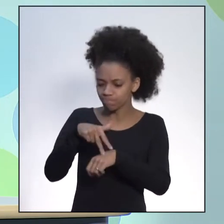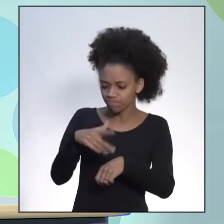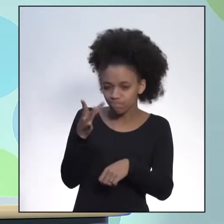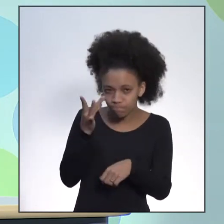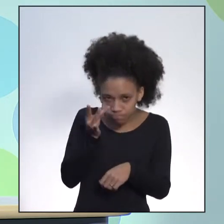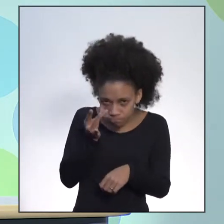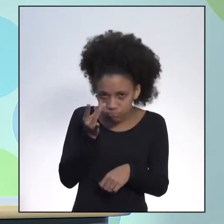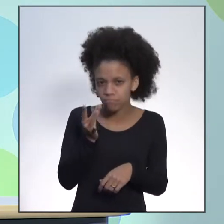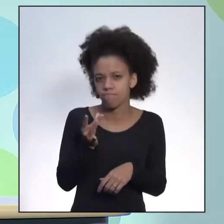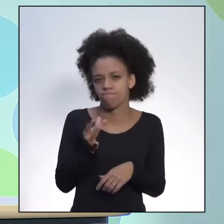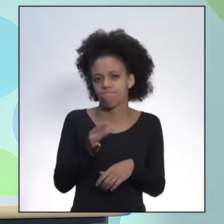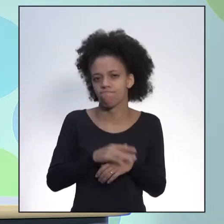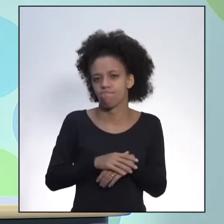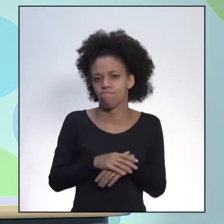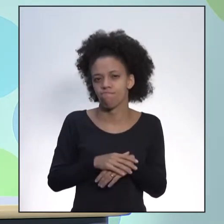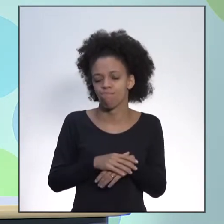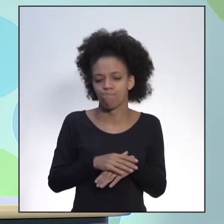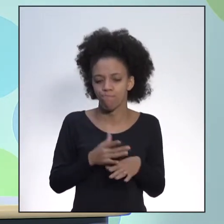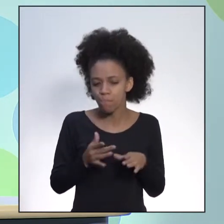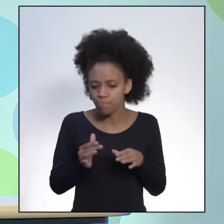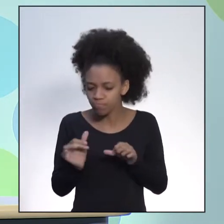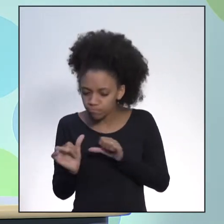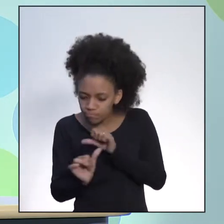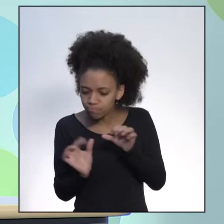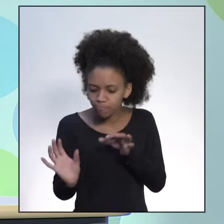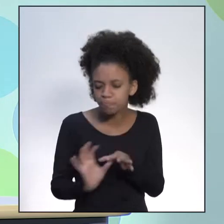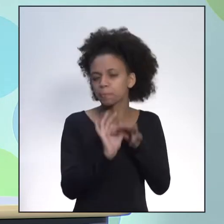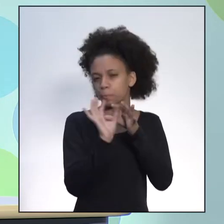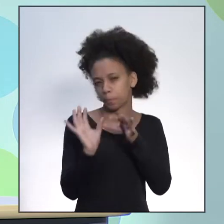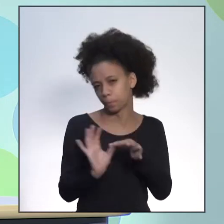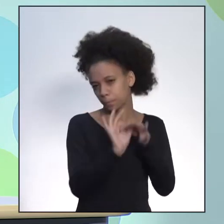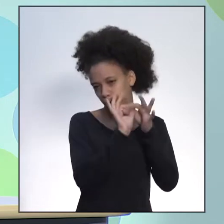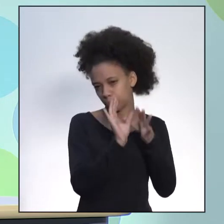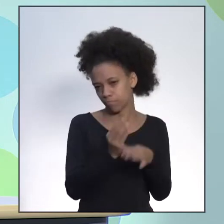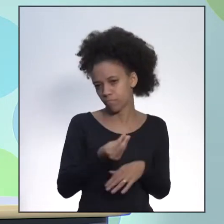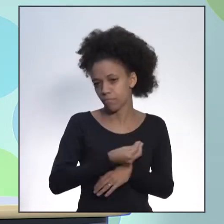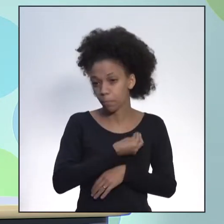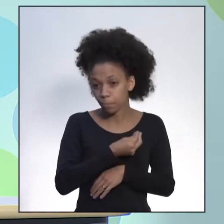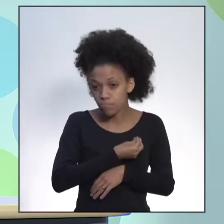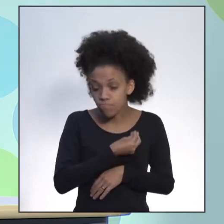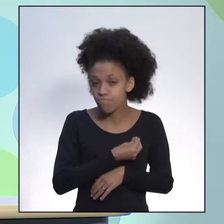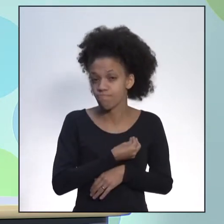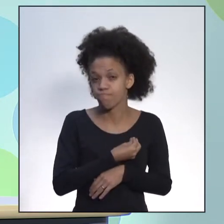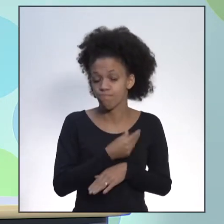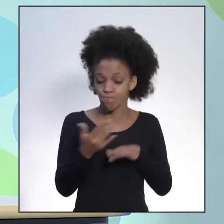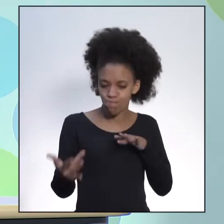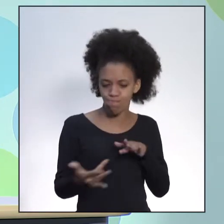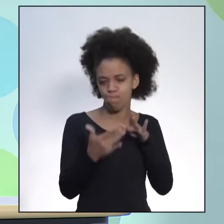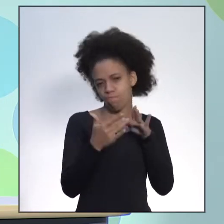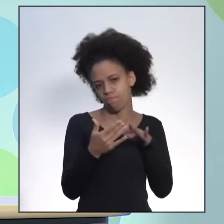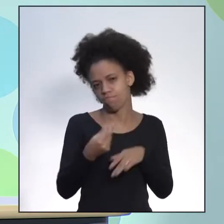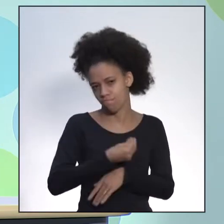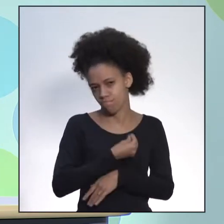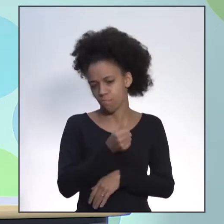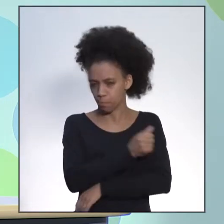outro, você estabelece um vínculo, estabelece um contato ali com o